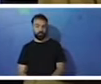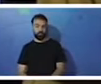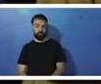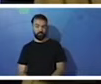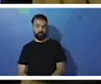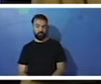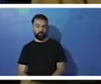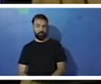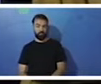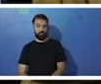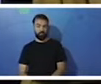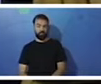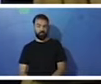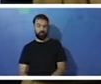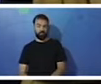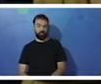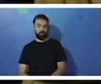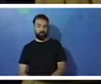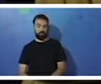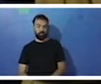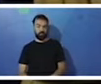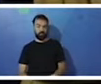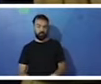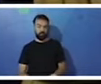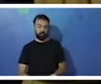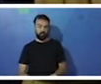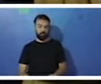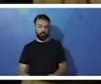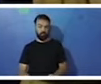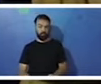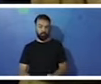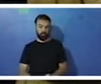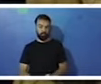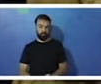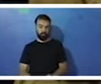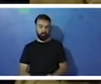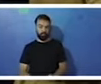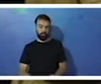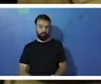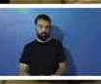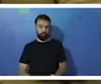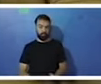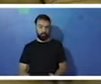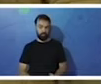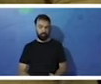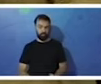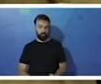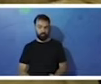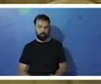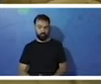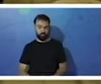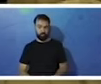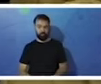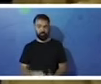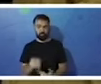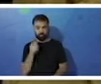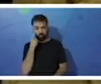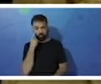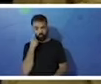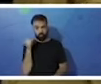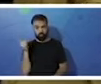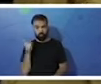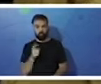nós devemos fazer. E o 9. Por que o 9, professora? Vamos olhar na tabuada